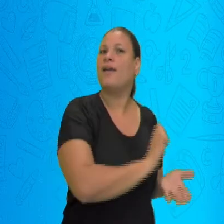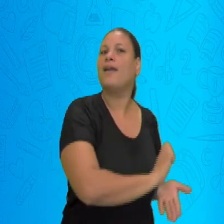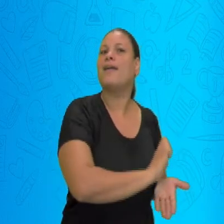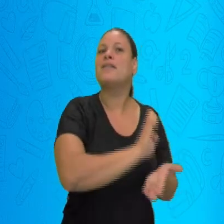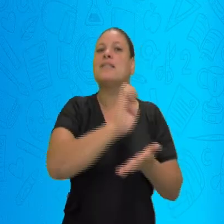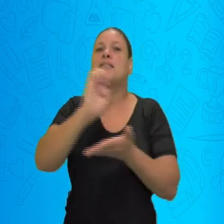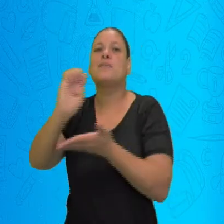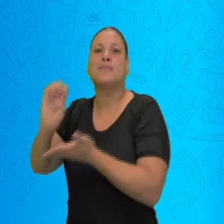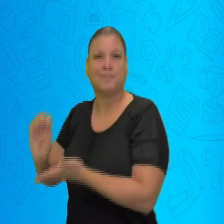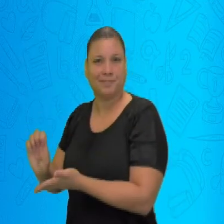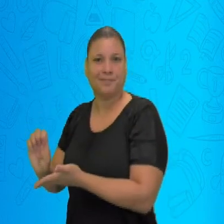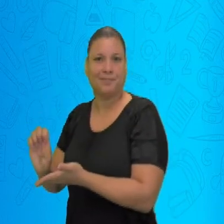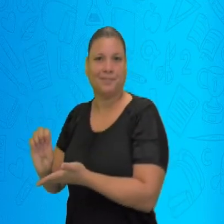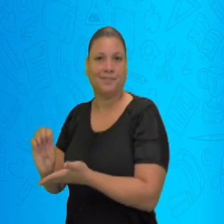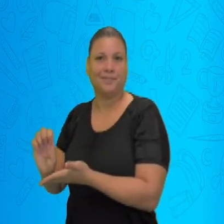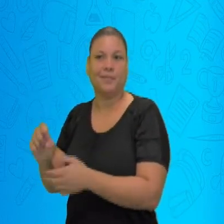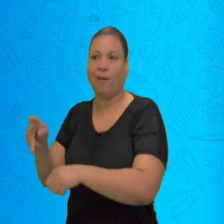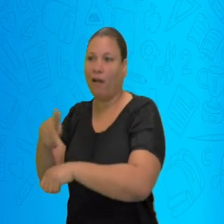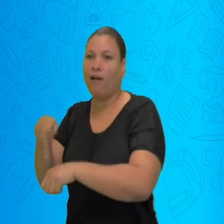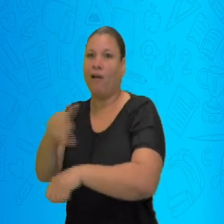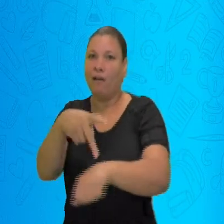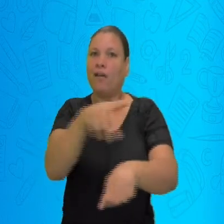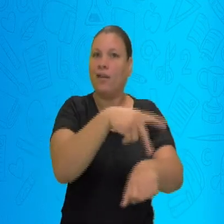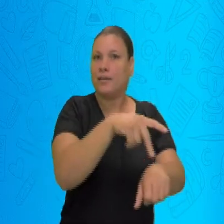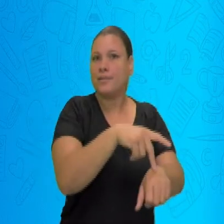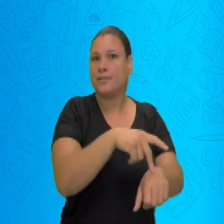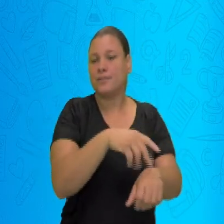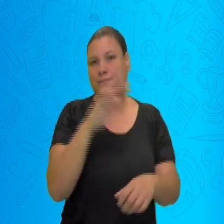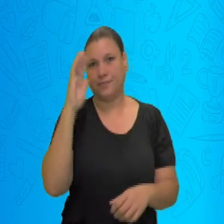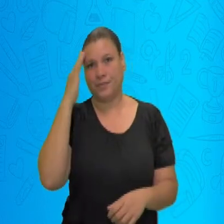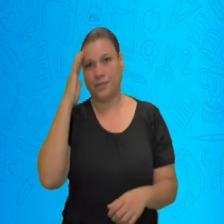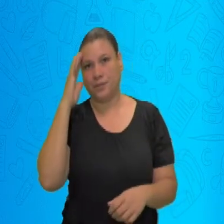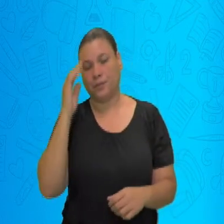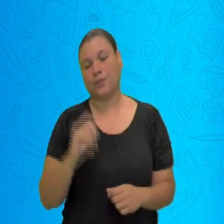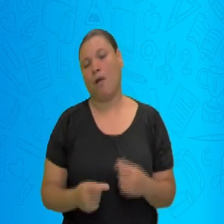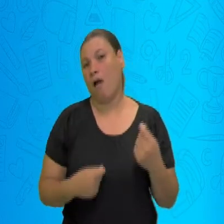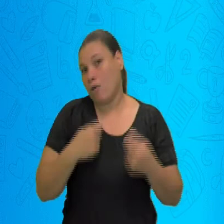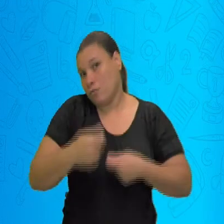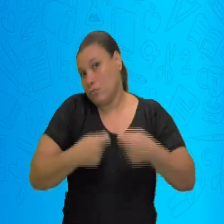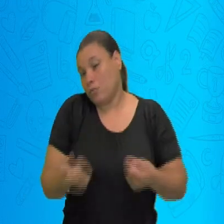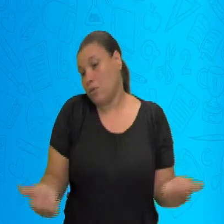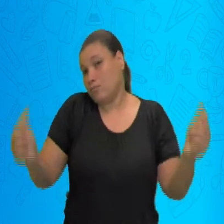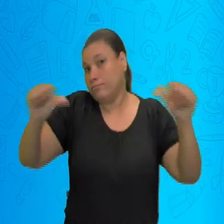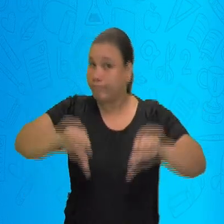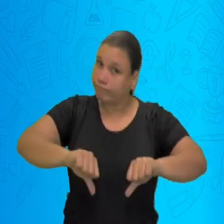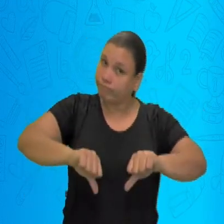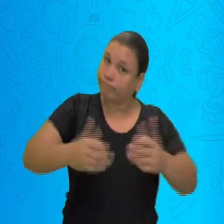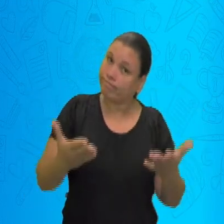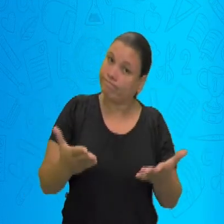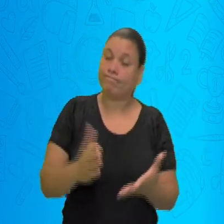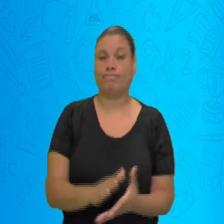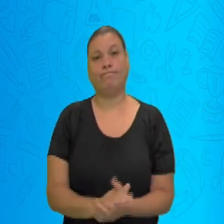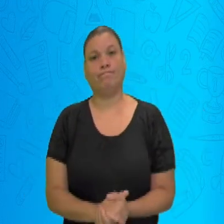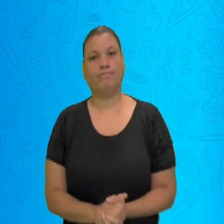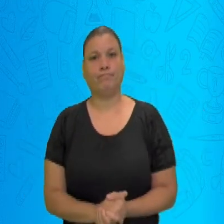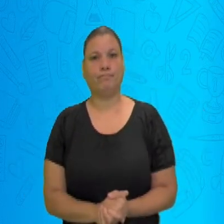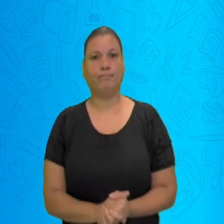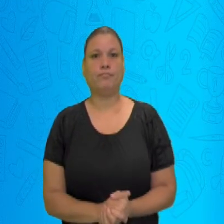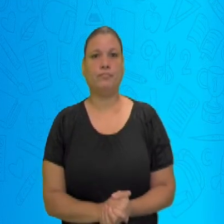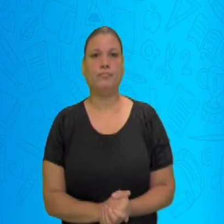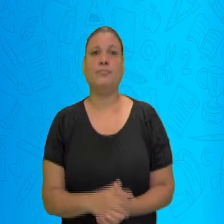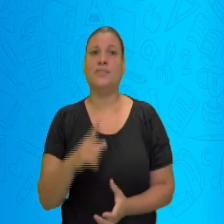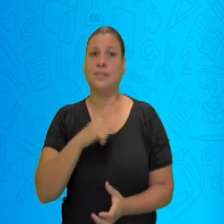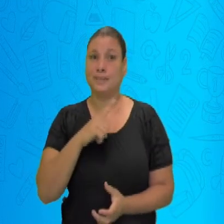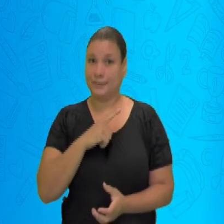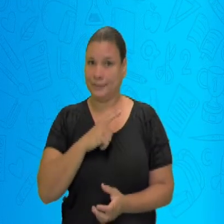pela língua. Tranquilo? E nós temos também a chamada América